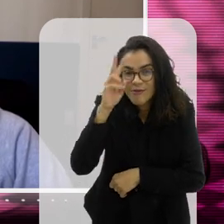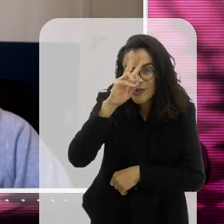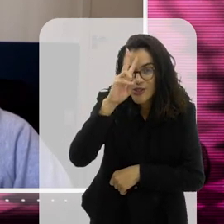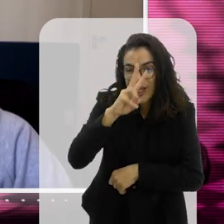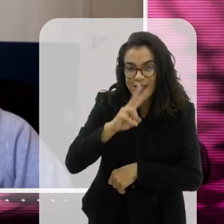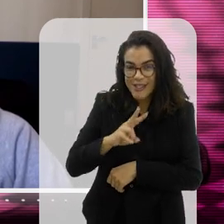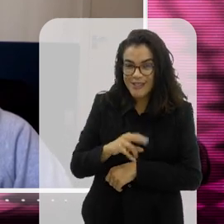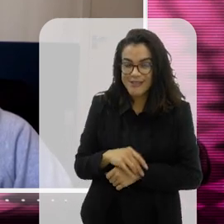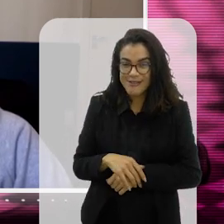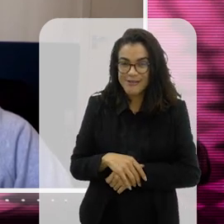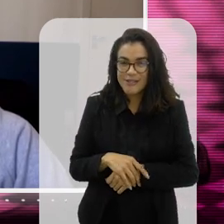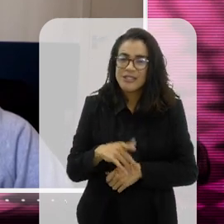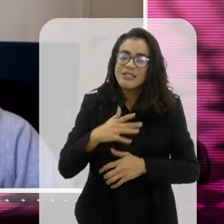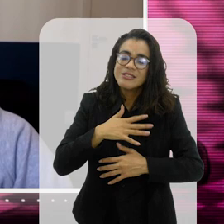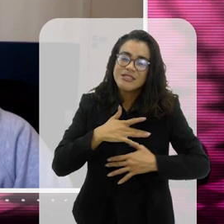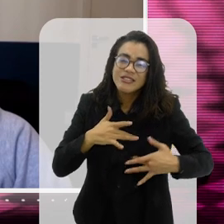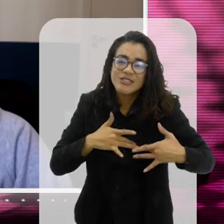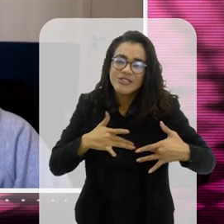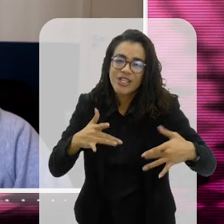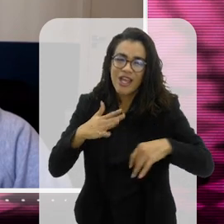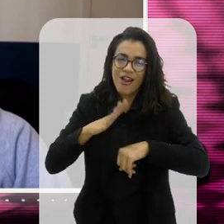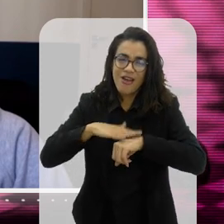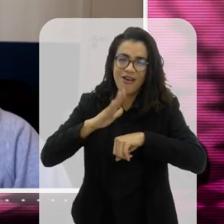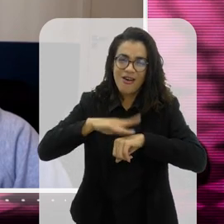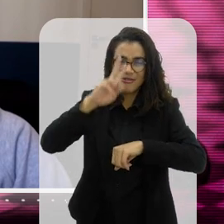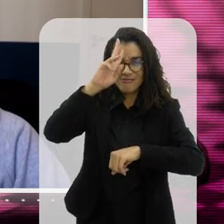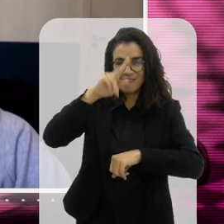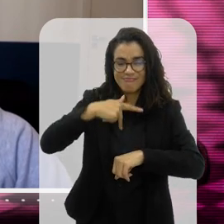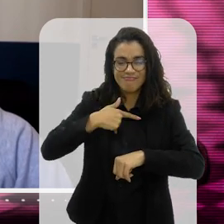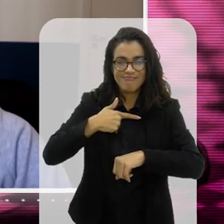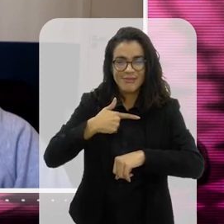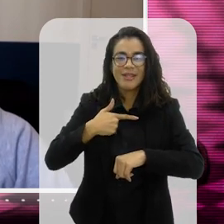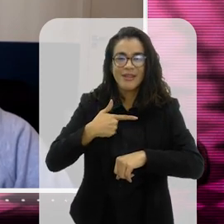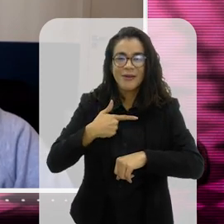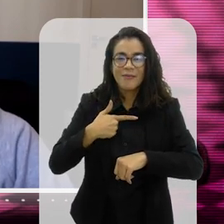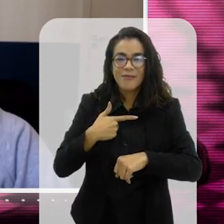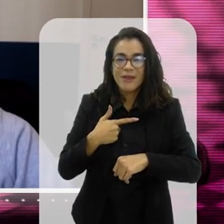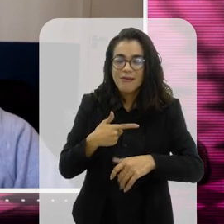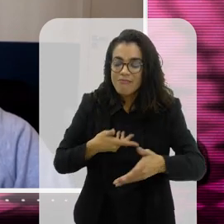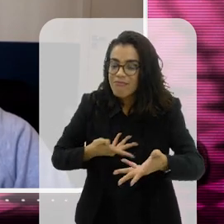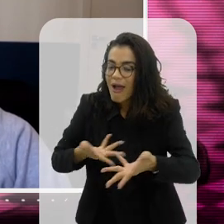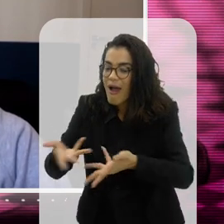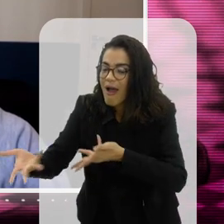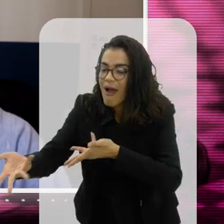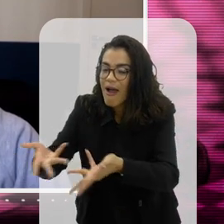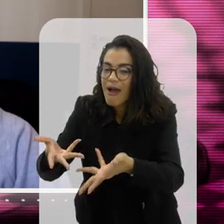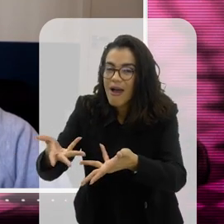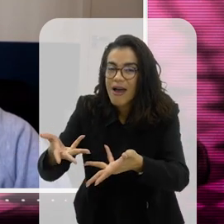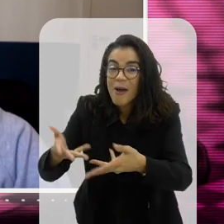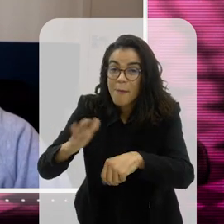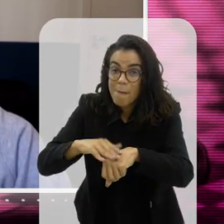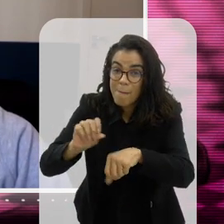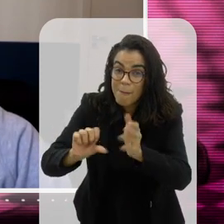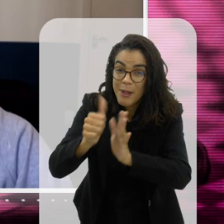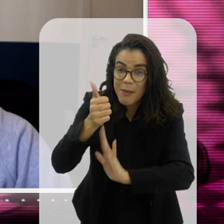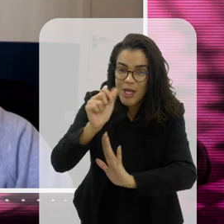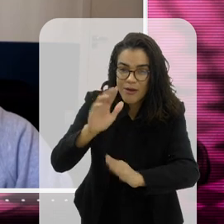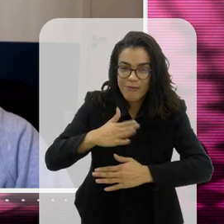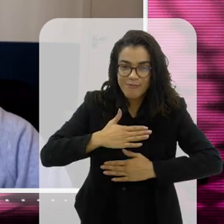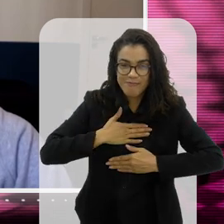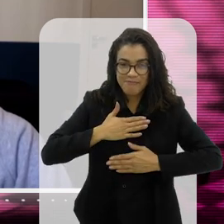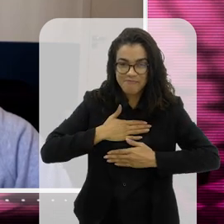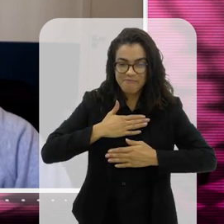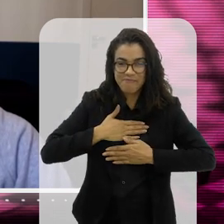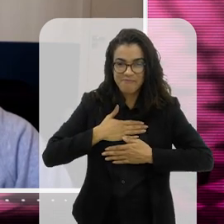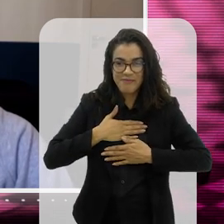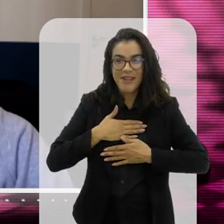uma história. Então, assim, sejam generosas com vocês. A gente tem uma generosidade tão grande para entregar para o outro. Sejam